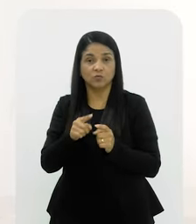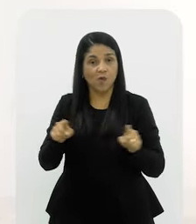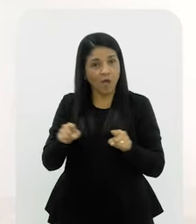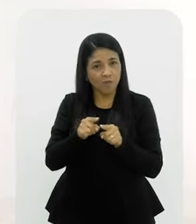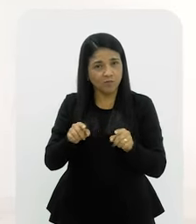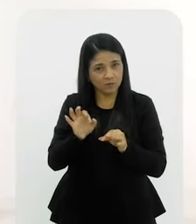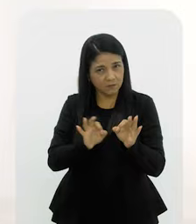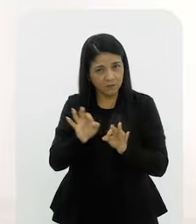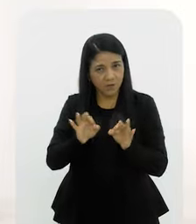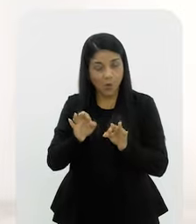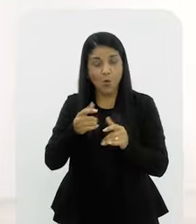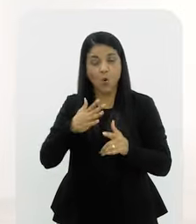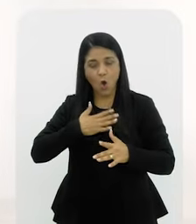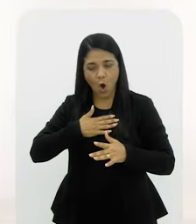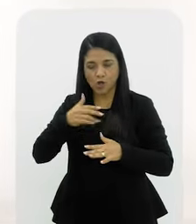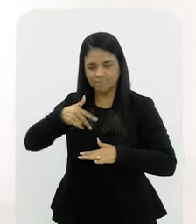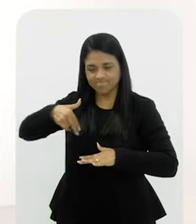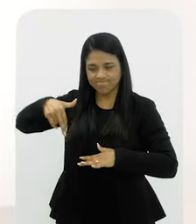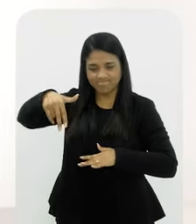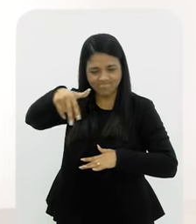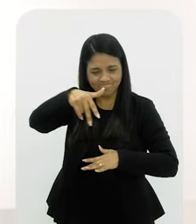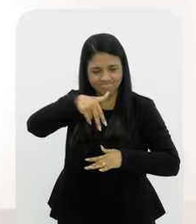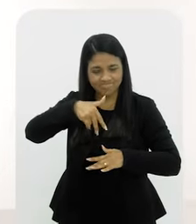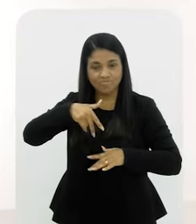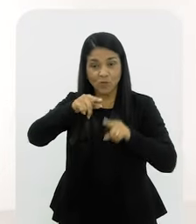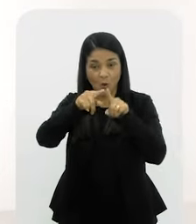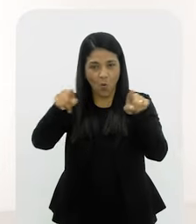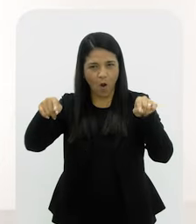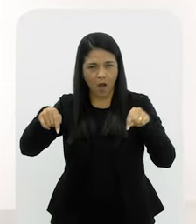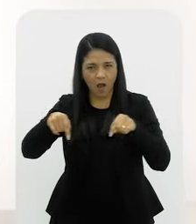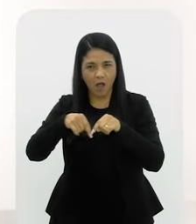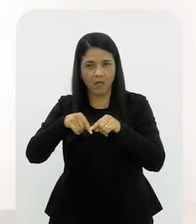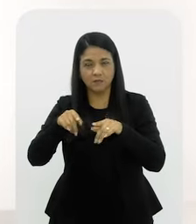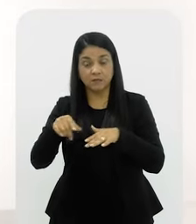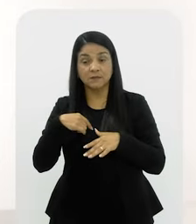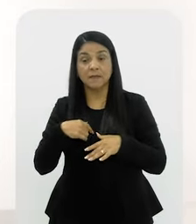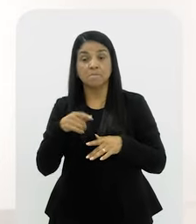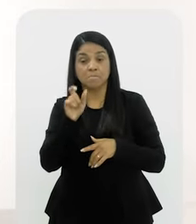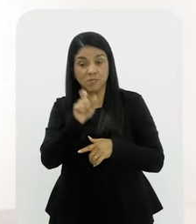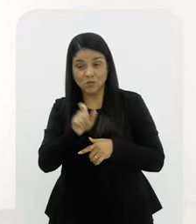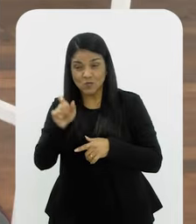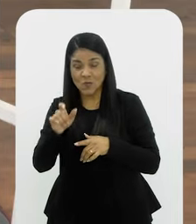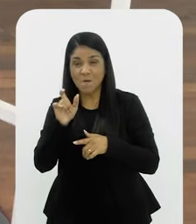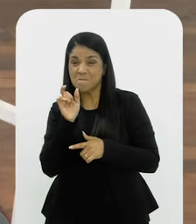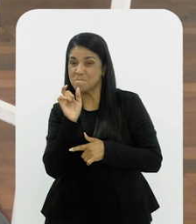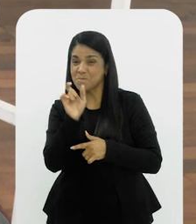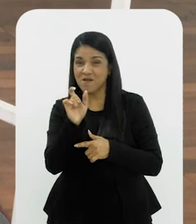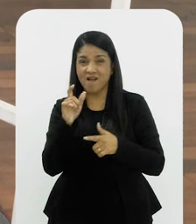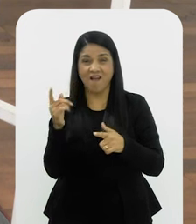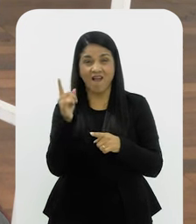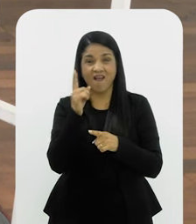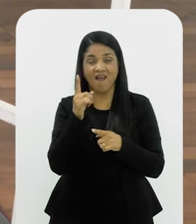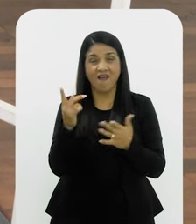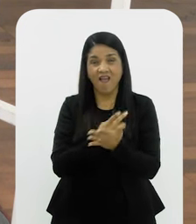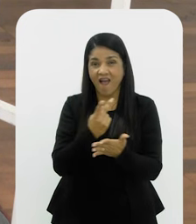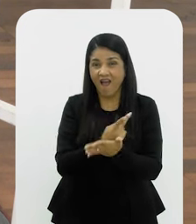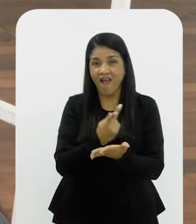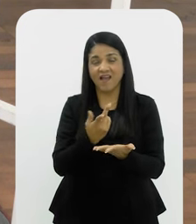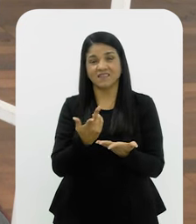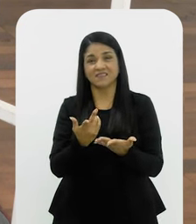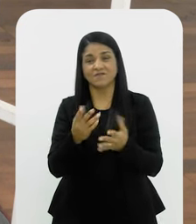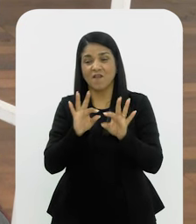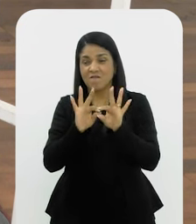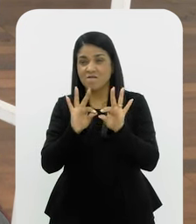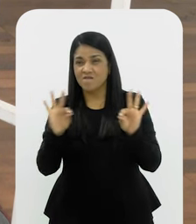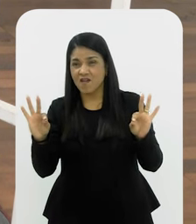de harmonia, eu gosto de ficar andando no meio da quadra, porque tem muita gente que fala a palavra errada, entende. Sim. Uma